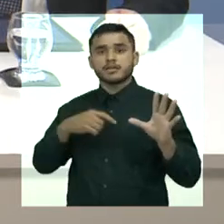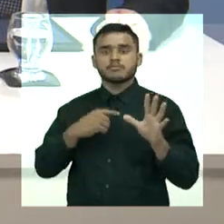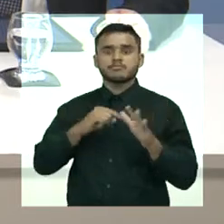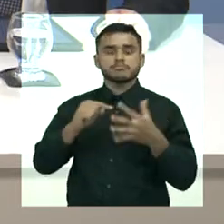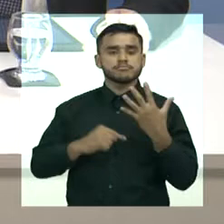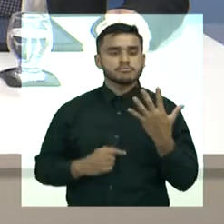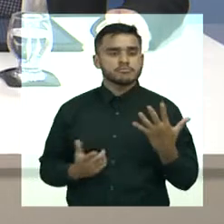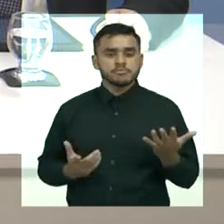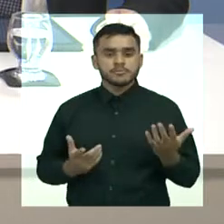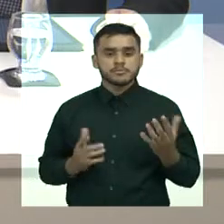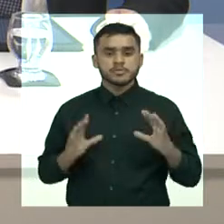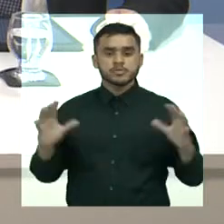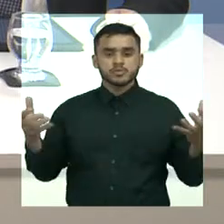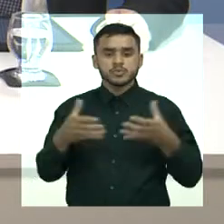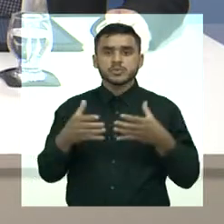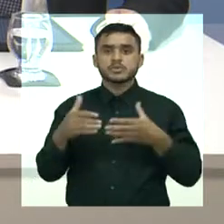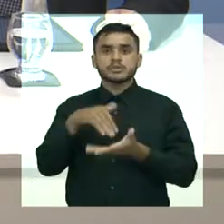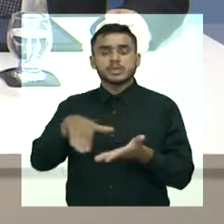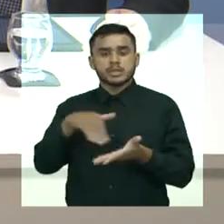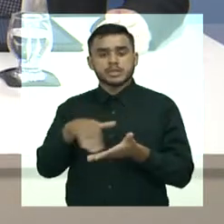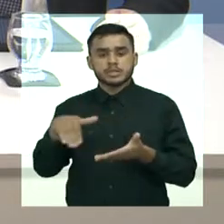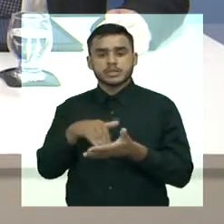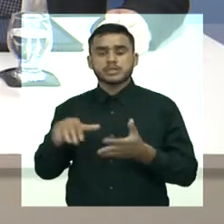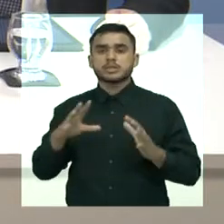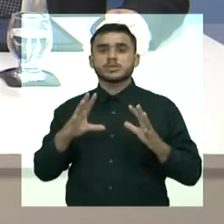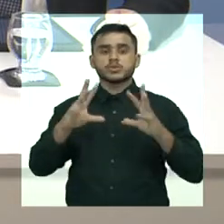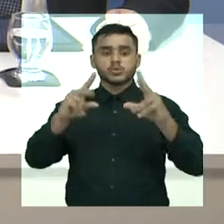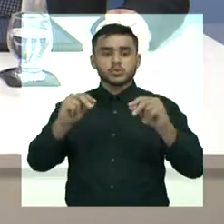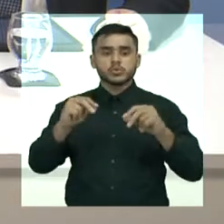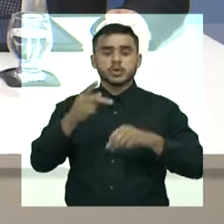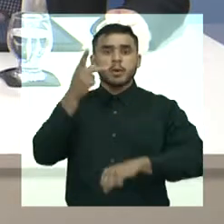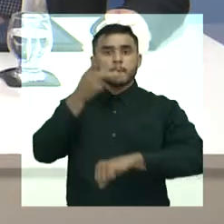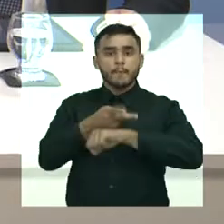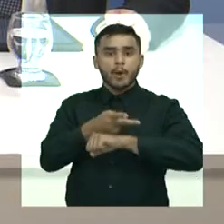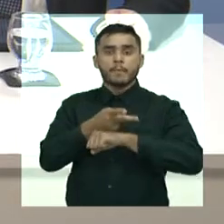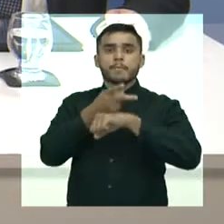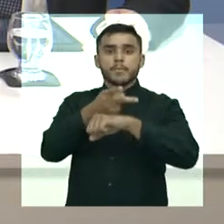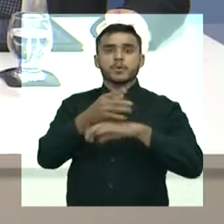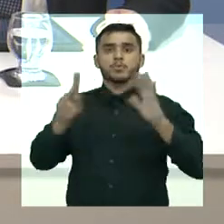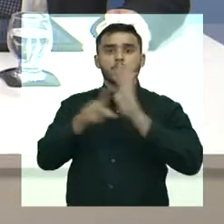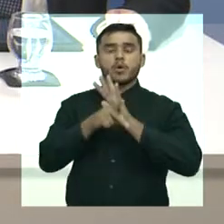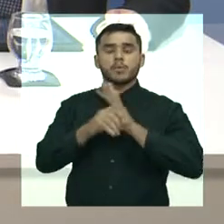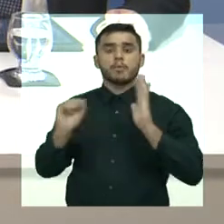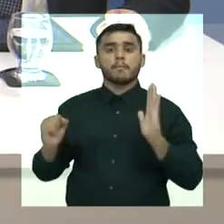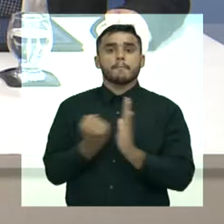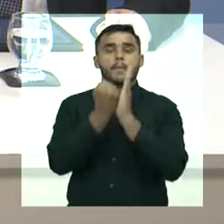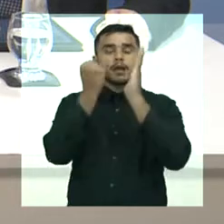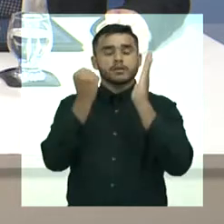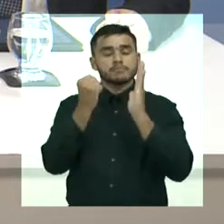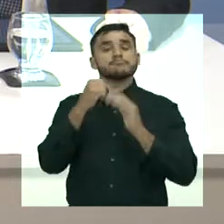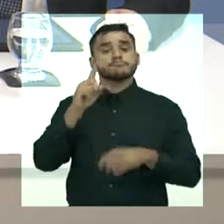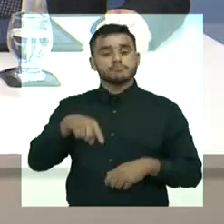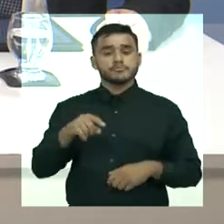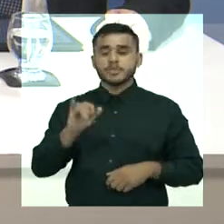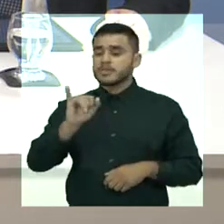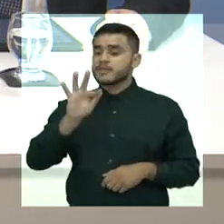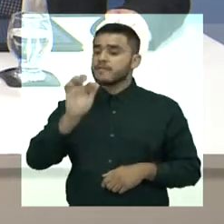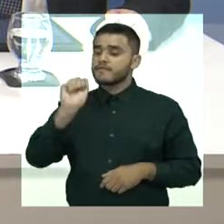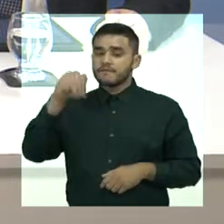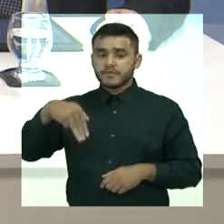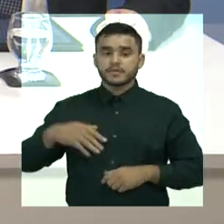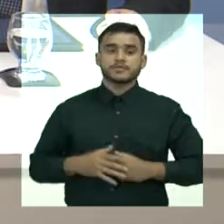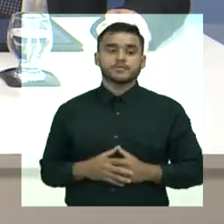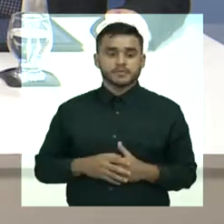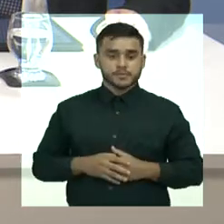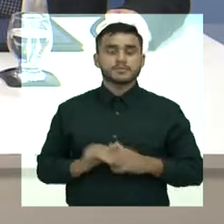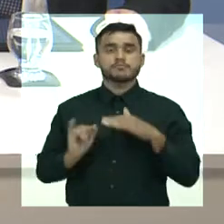Secretaria de Patrimônio da União, o Instituto de Patrimônio Histórico e Artístico Nacional, IFAM, e a Superintendência Regional da Receita Federal, Instituto Brasileiro de Meio Ambiente